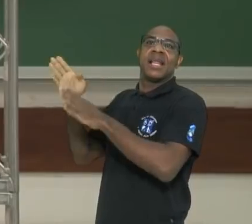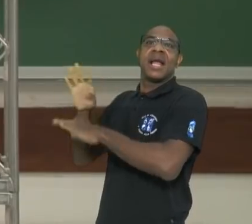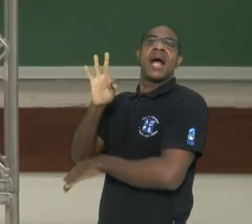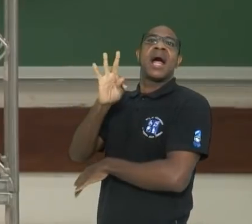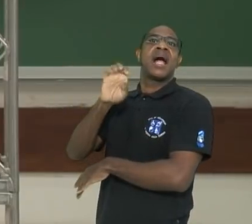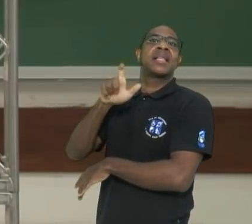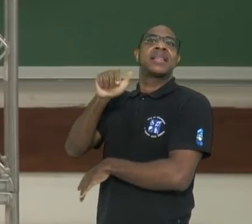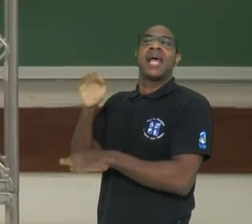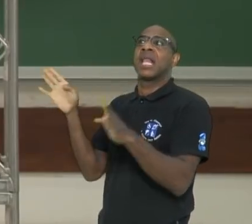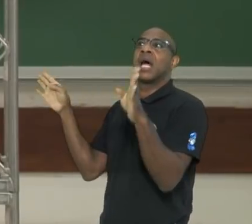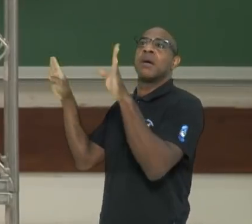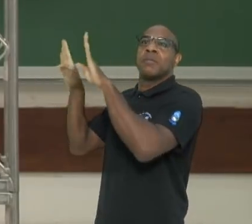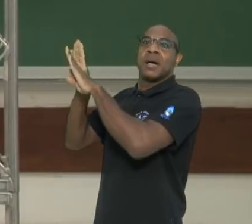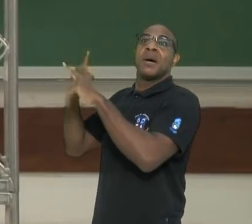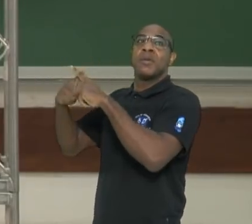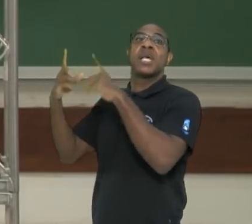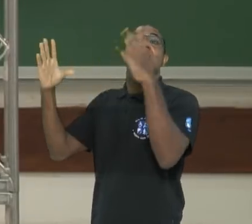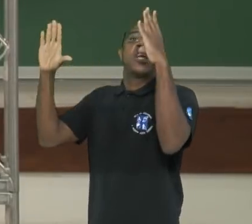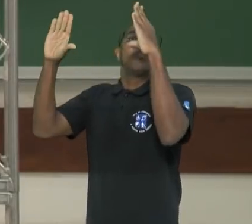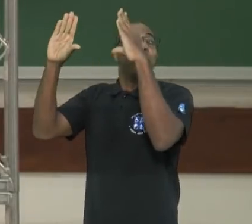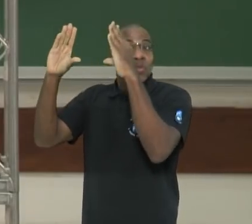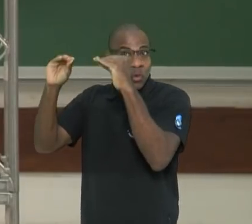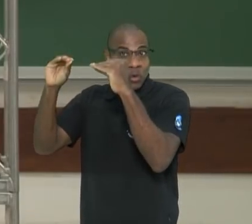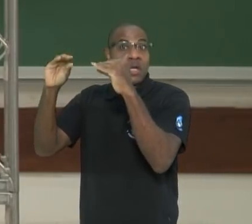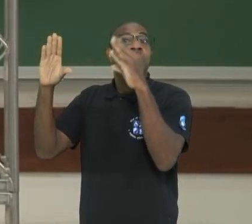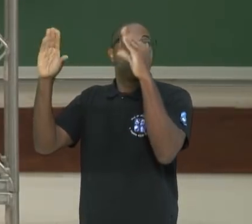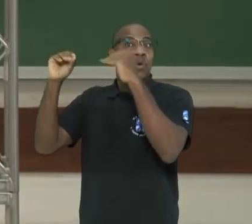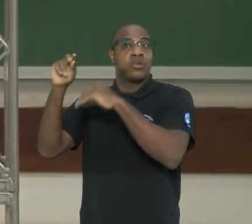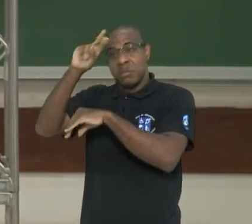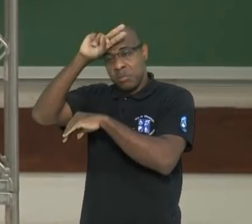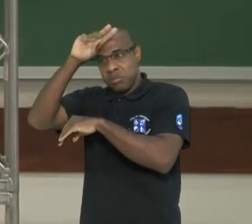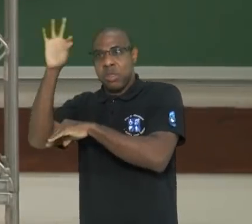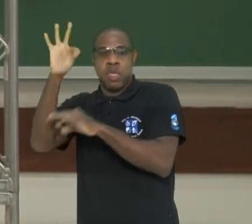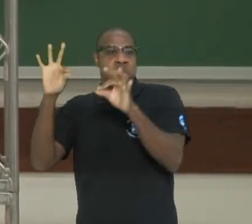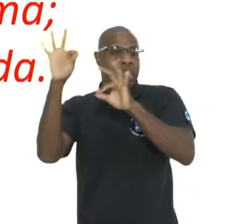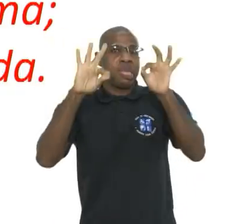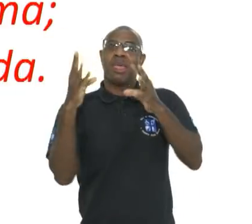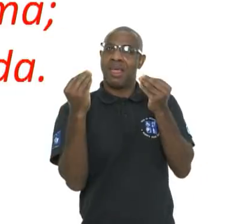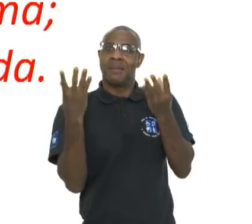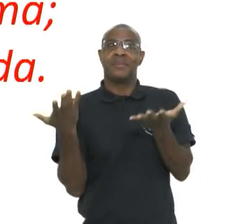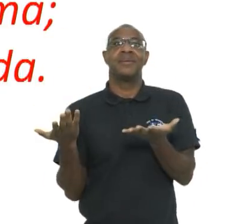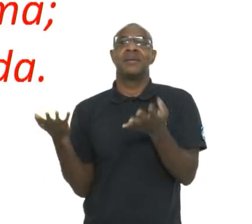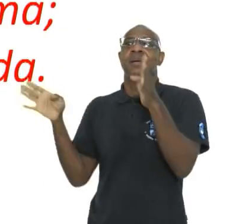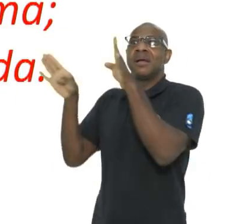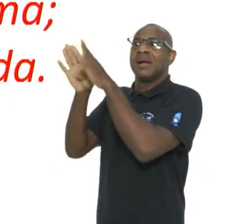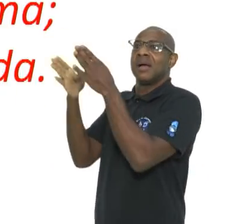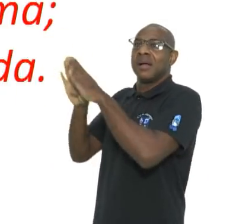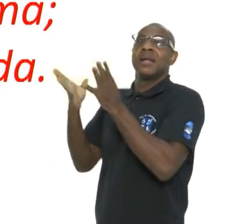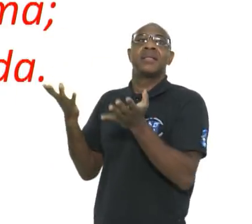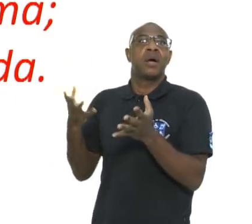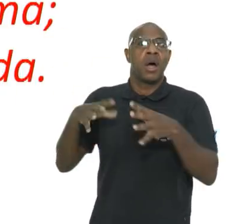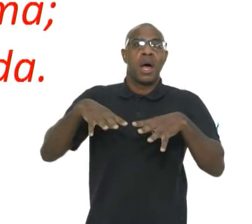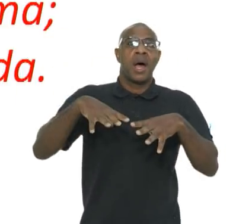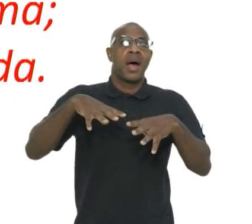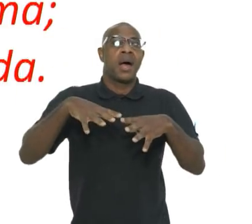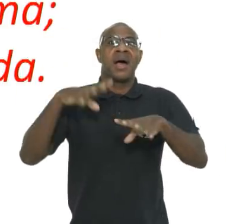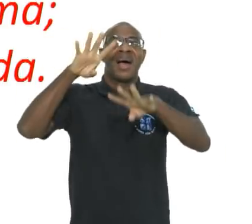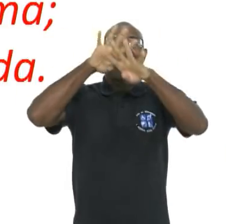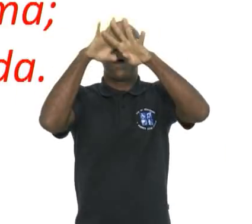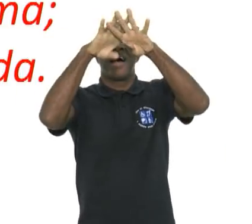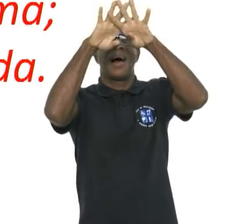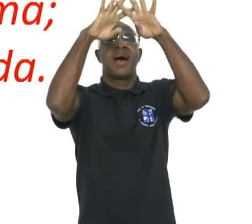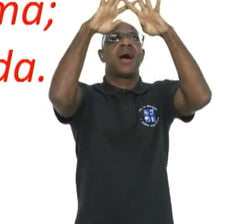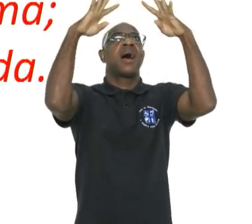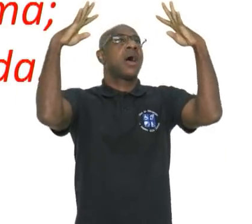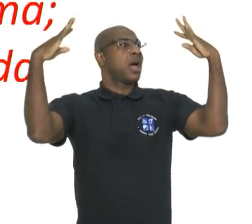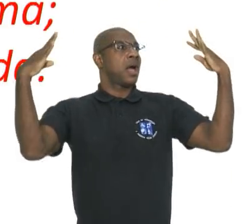de noite é um horário que os mosquitos adoram nos importunar. Colocar mosquiteiro ao redor da cama. Se você mora nas